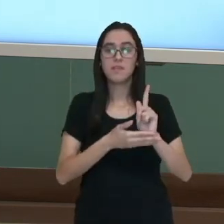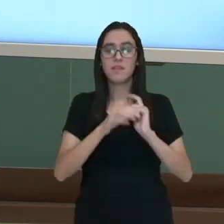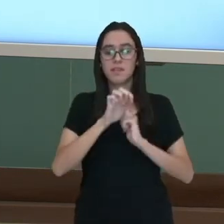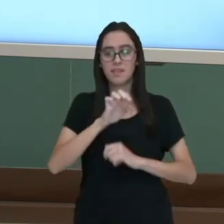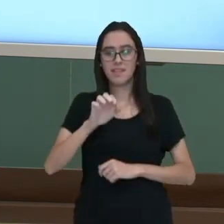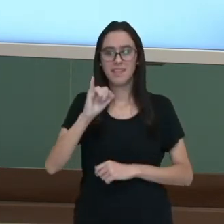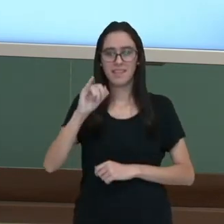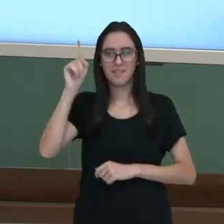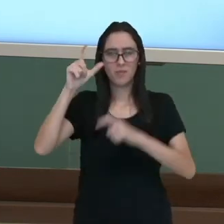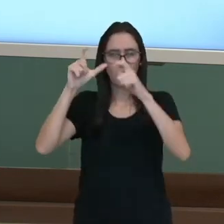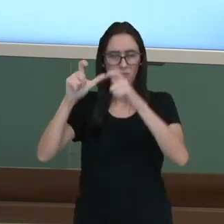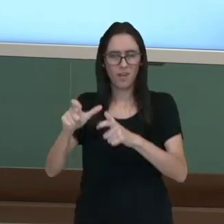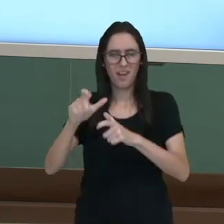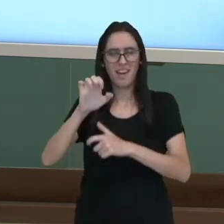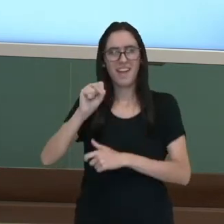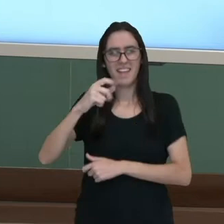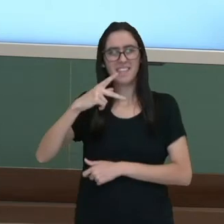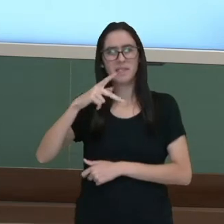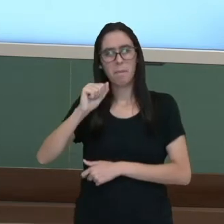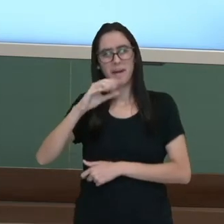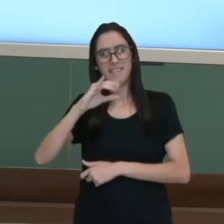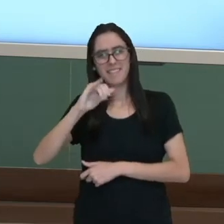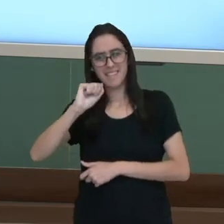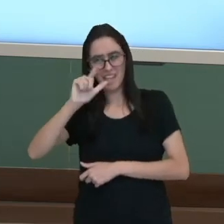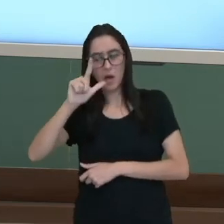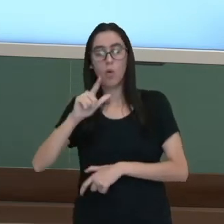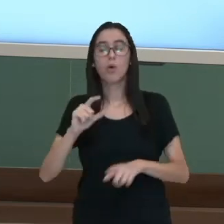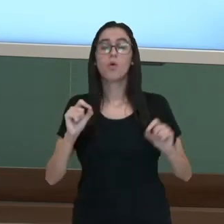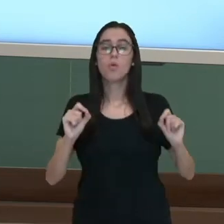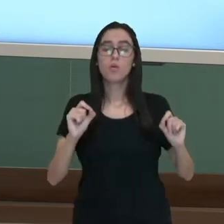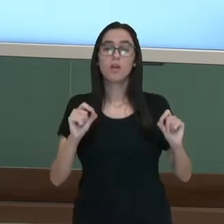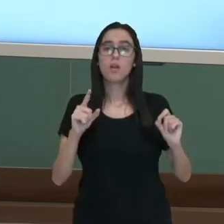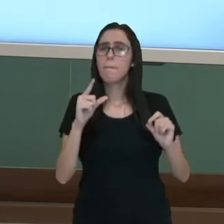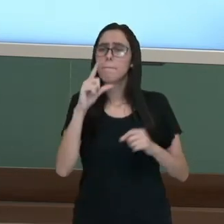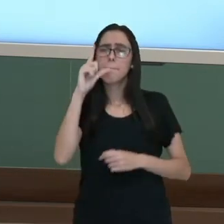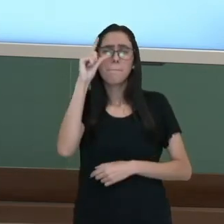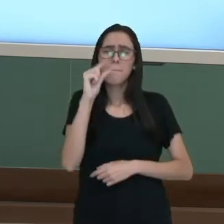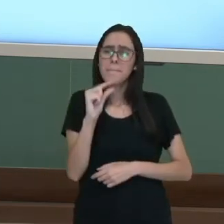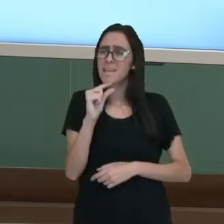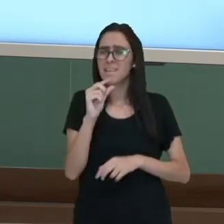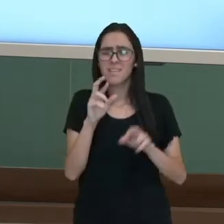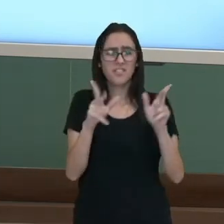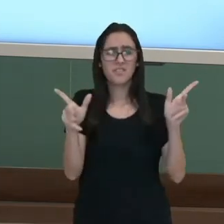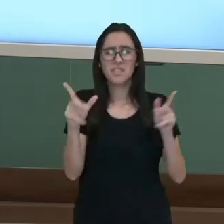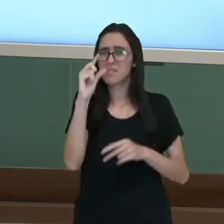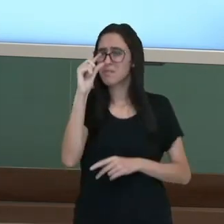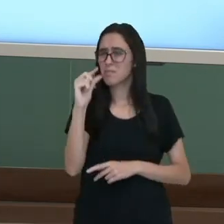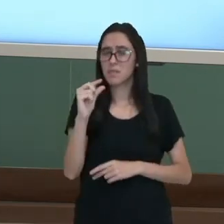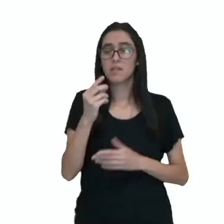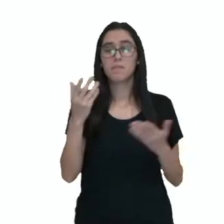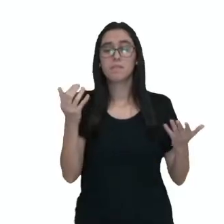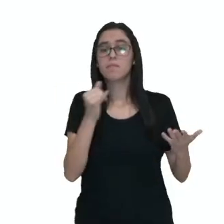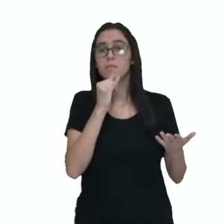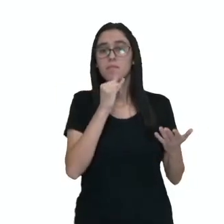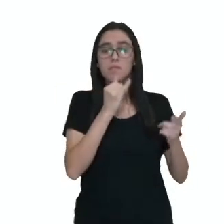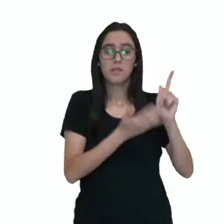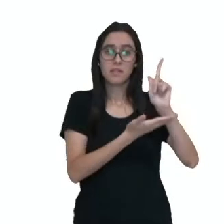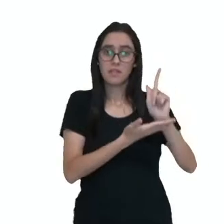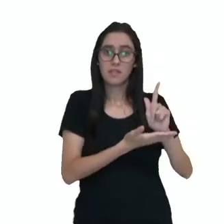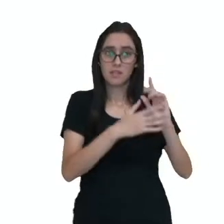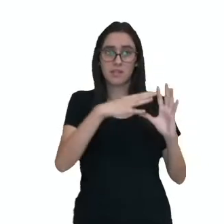é muito pequena. É muito pequeno o valor, comparado, a diferença é muito pequenininha. Então, por exemplo, na gravidade da Terra